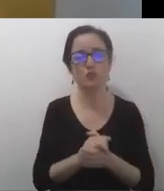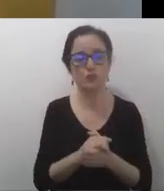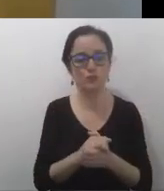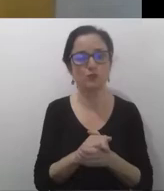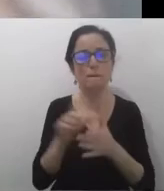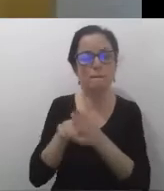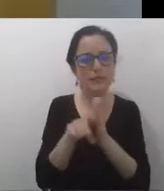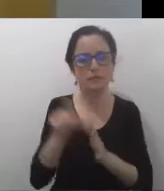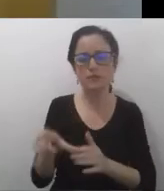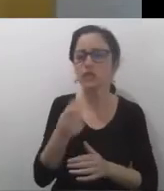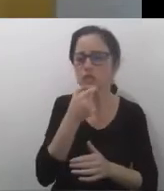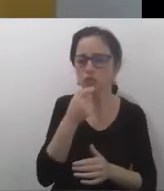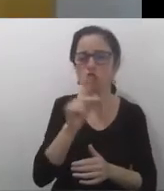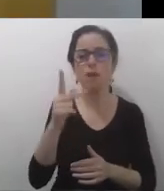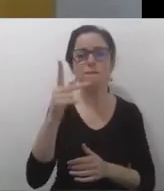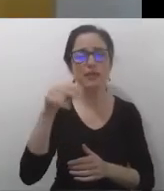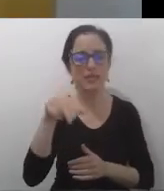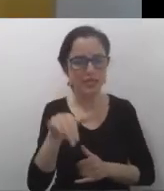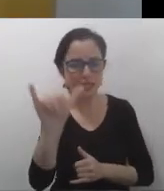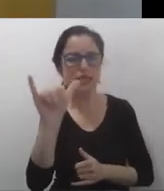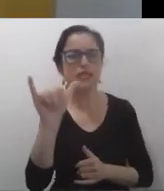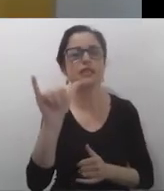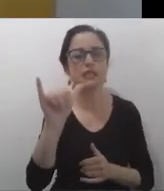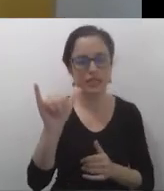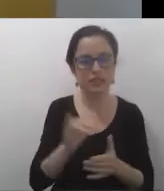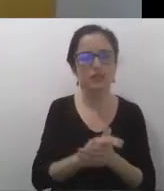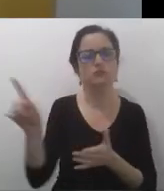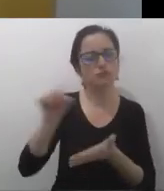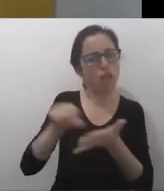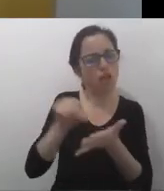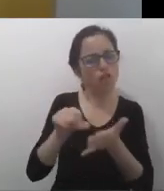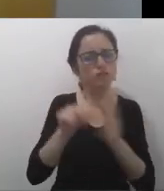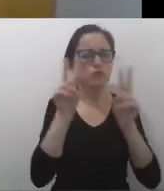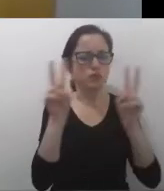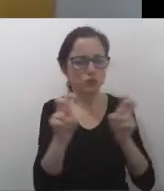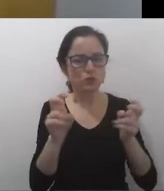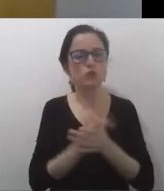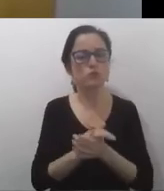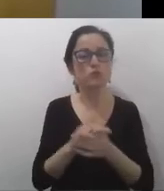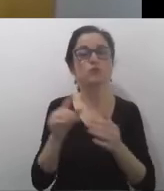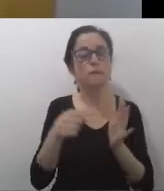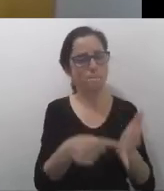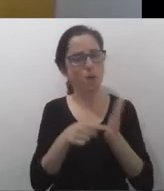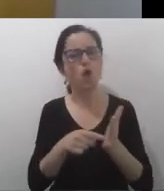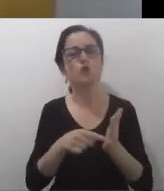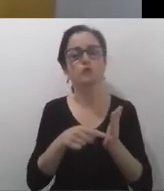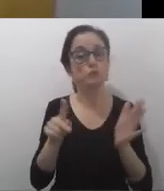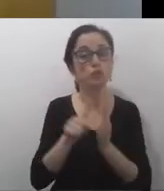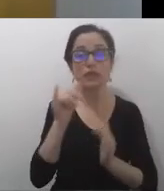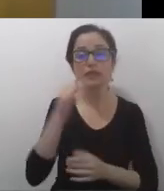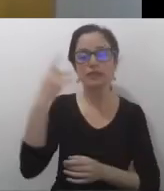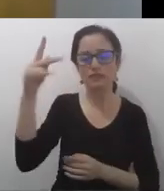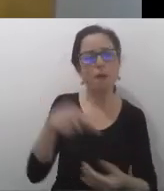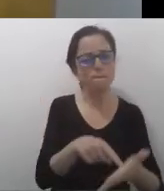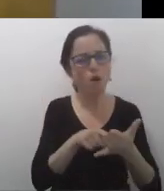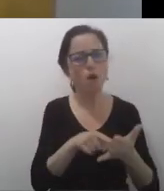design italiano, tem até uma pesquisadora inglesa, Penny Spark, ela escreve a respeito, né, mostrando como o